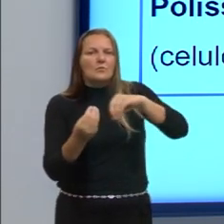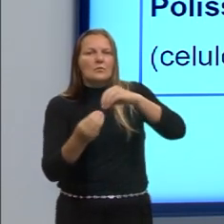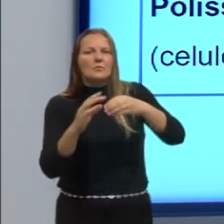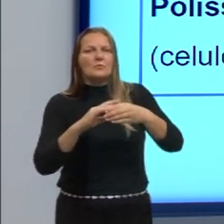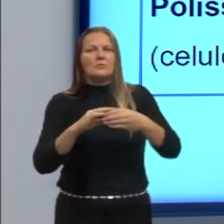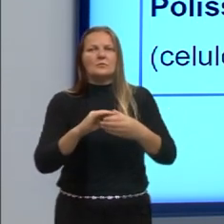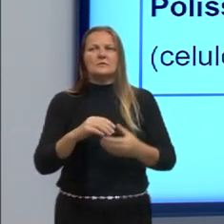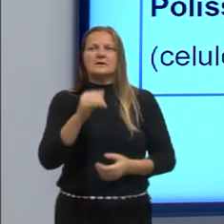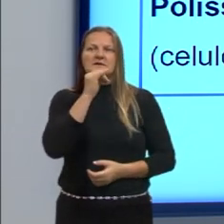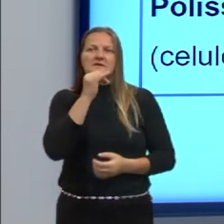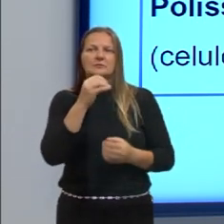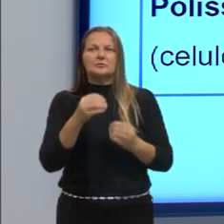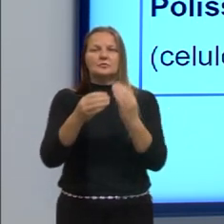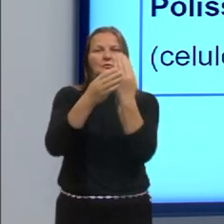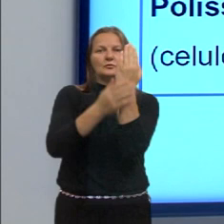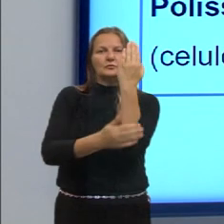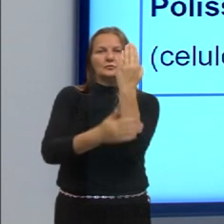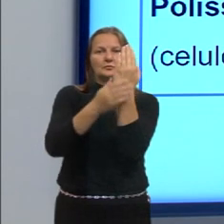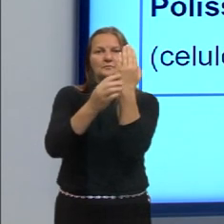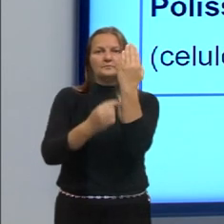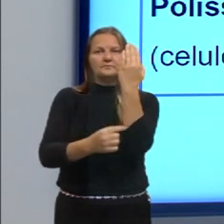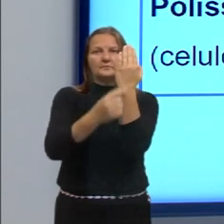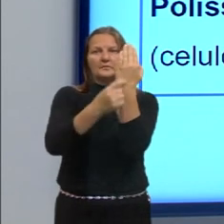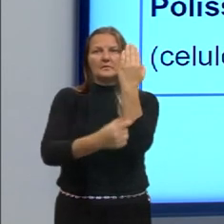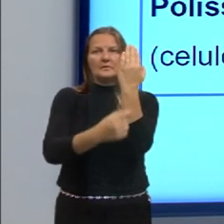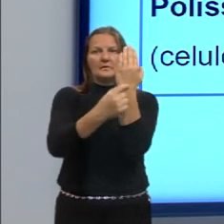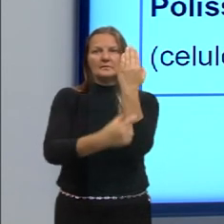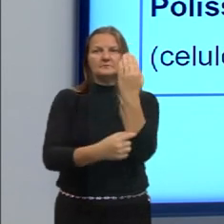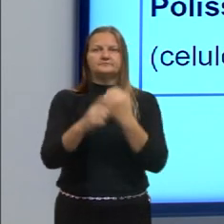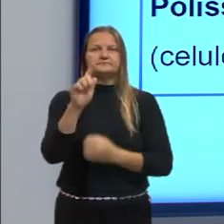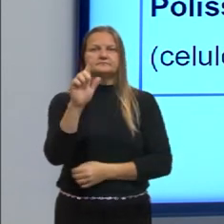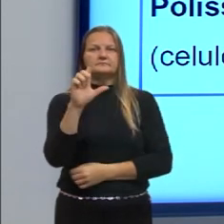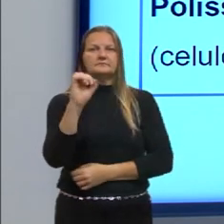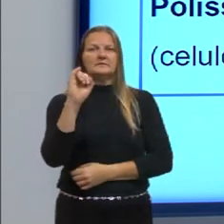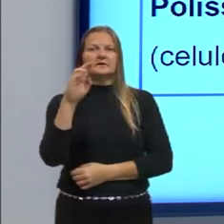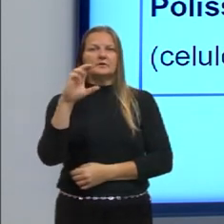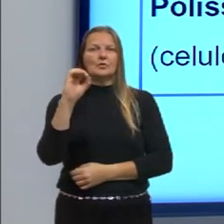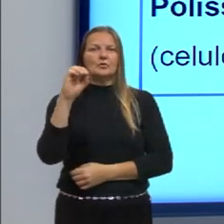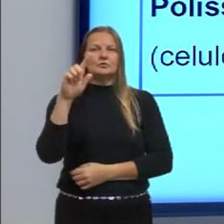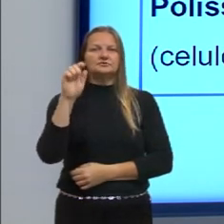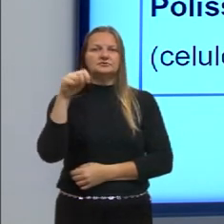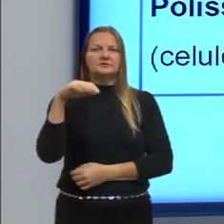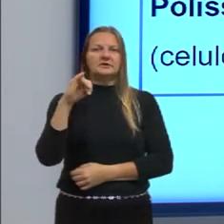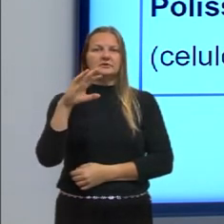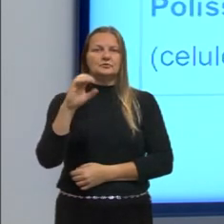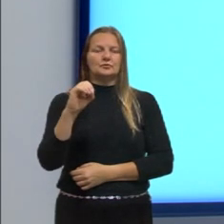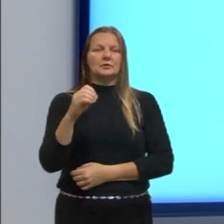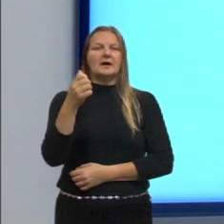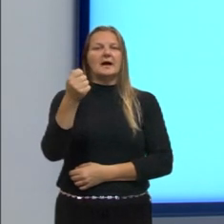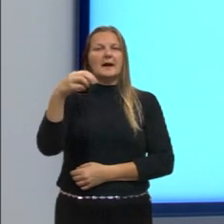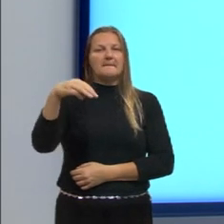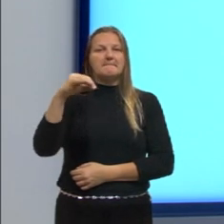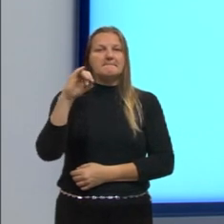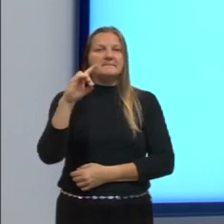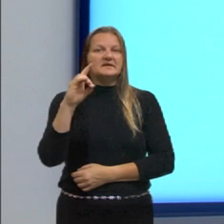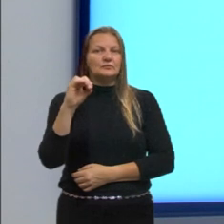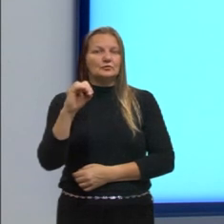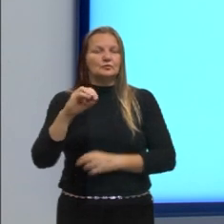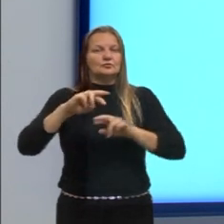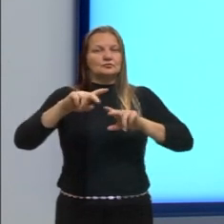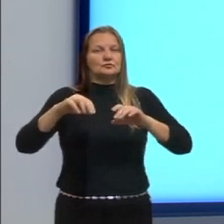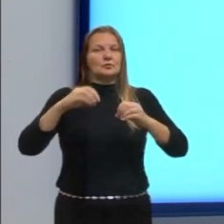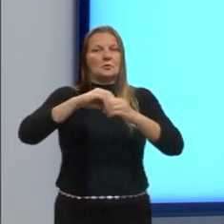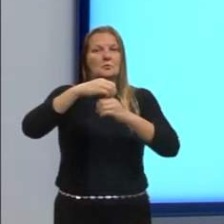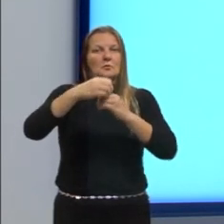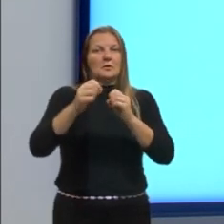temos exemplos da celulose do glicogênio do amido certo que são macromoléculas